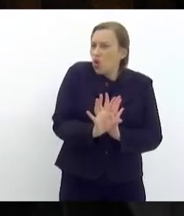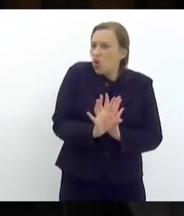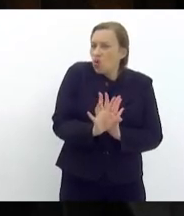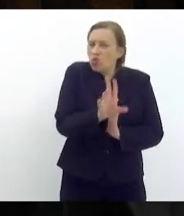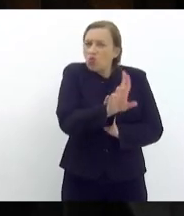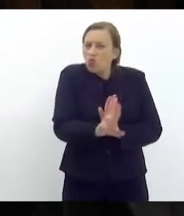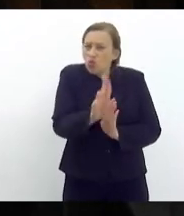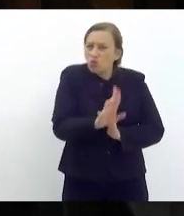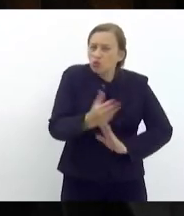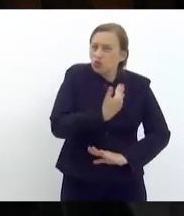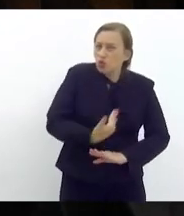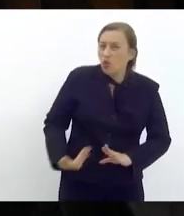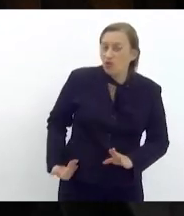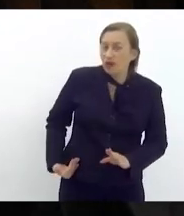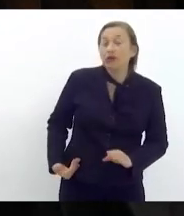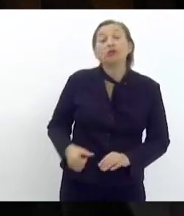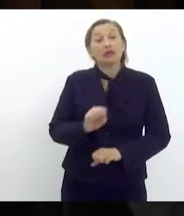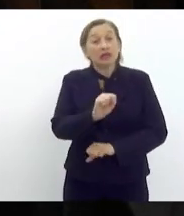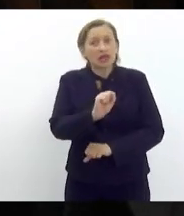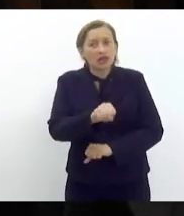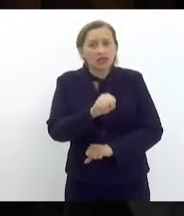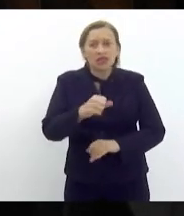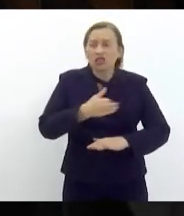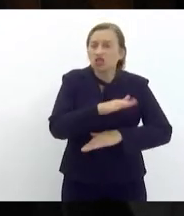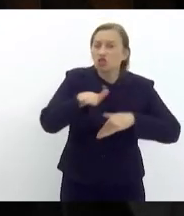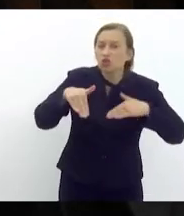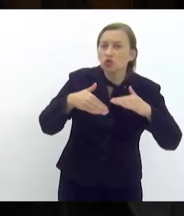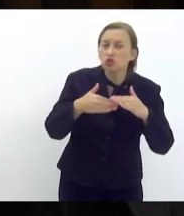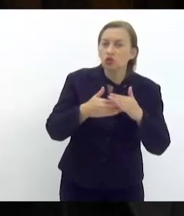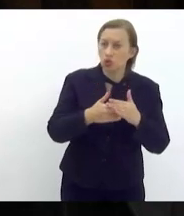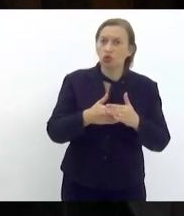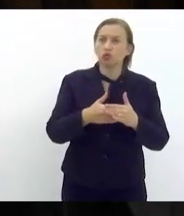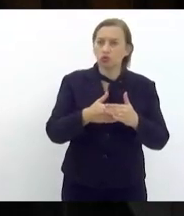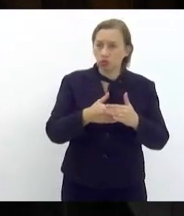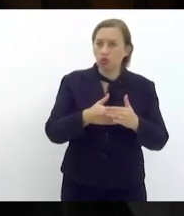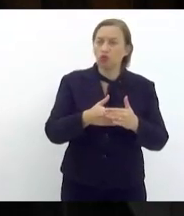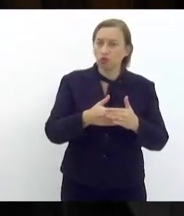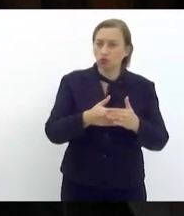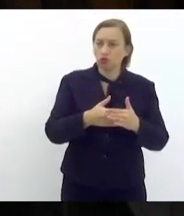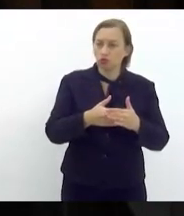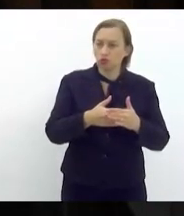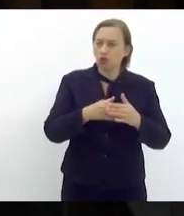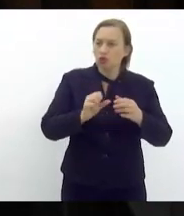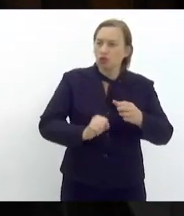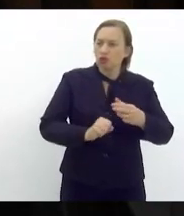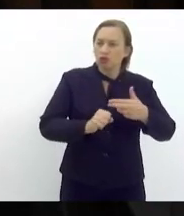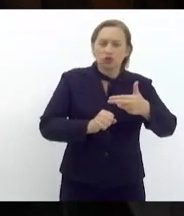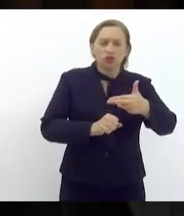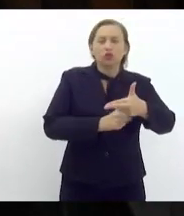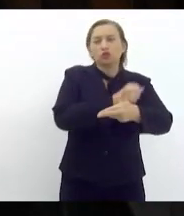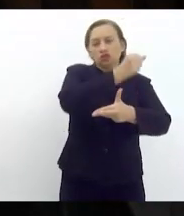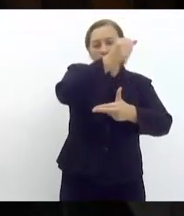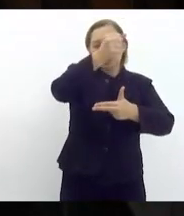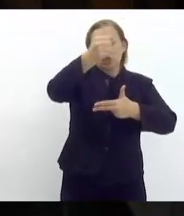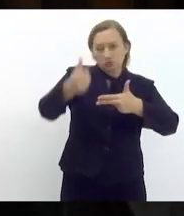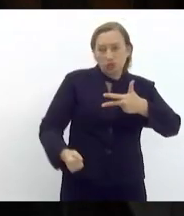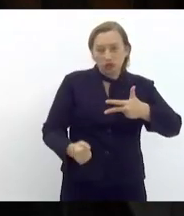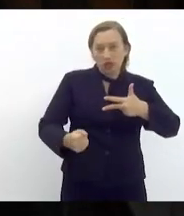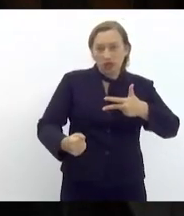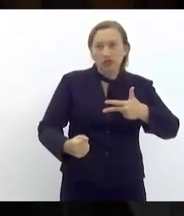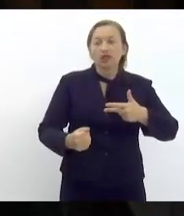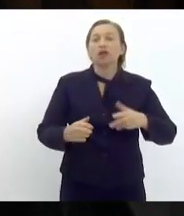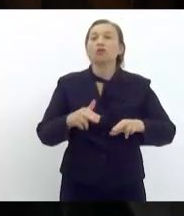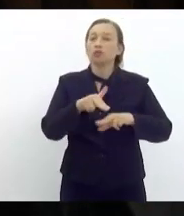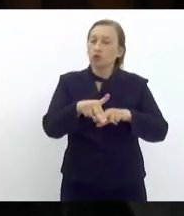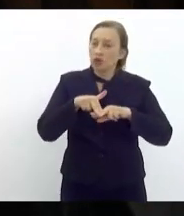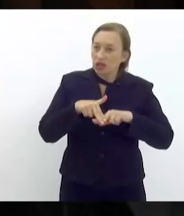governo, é um instrumento de todos os poderes e um instrumento da população fluminense. Por isso,